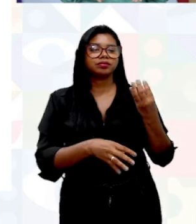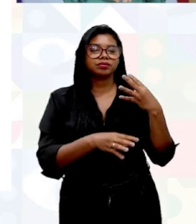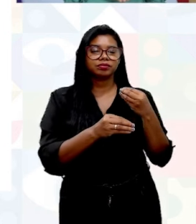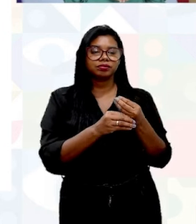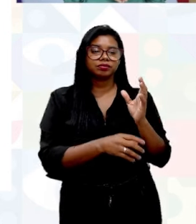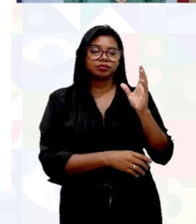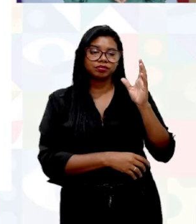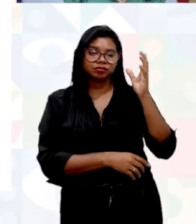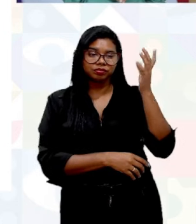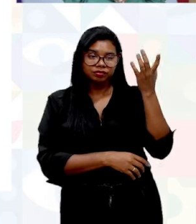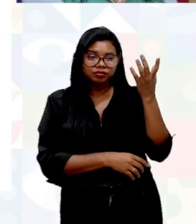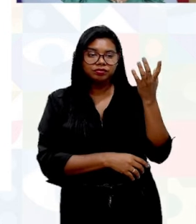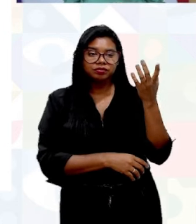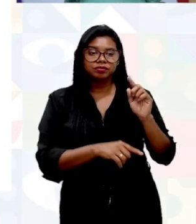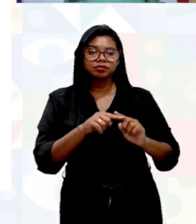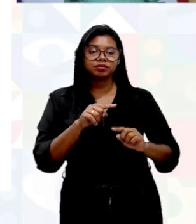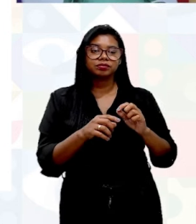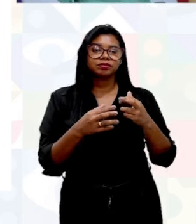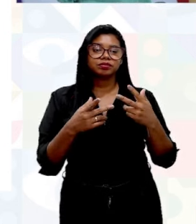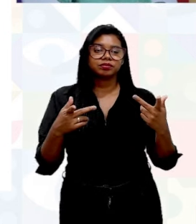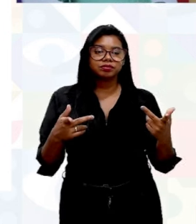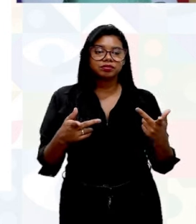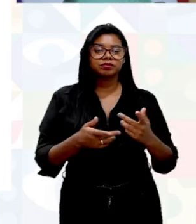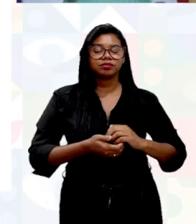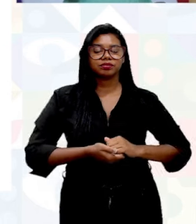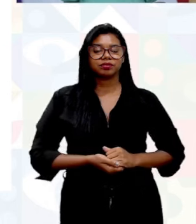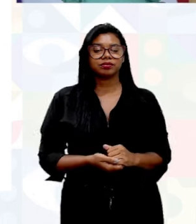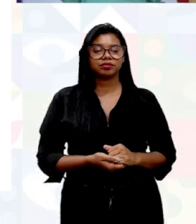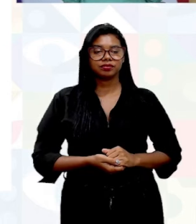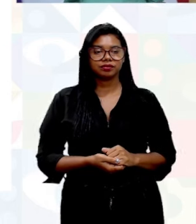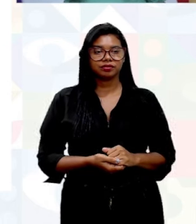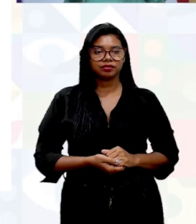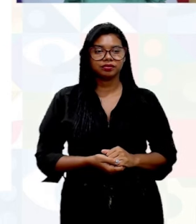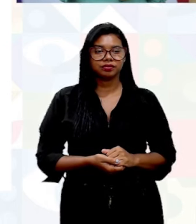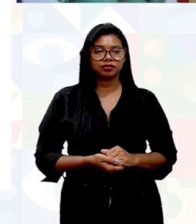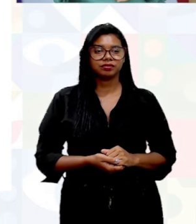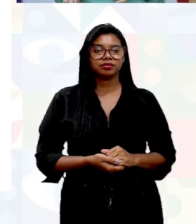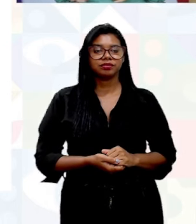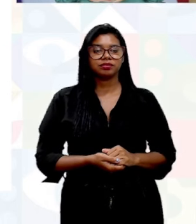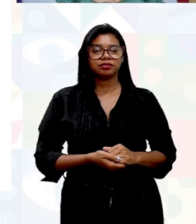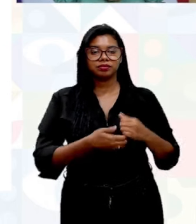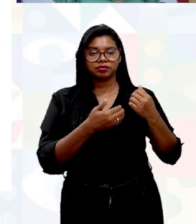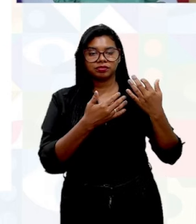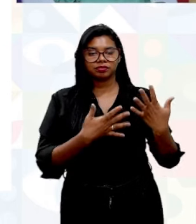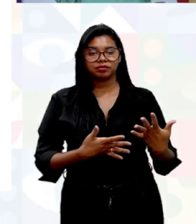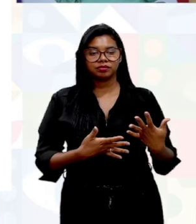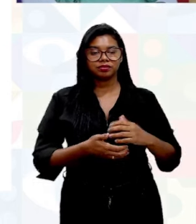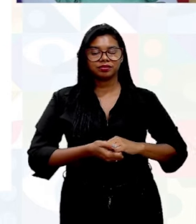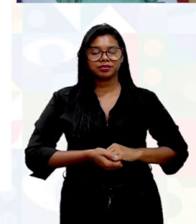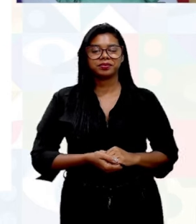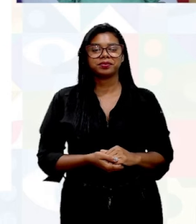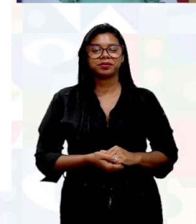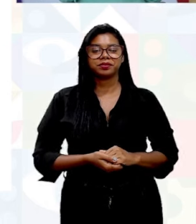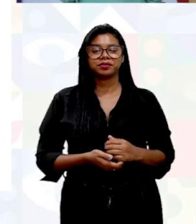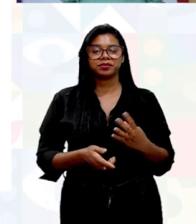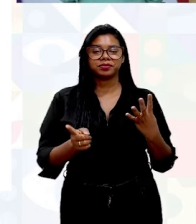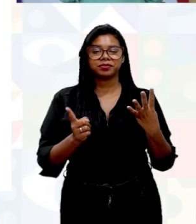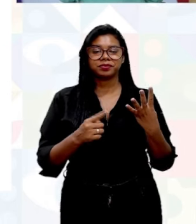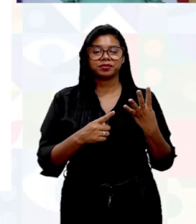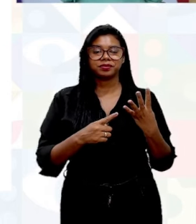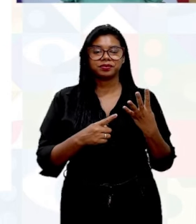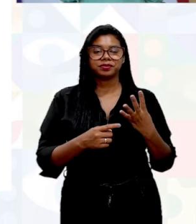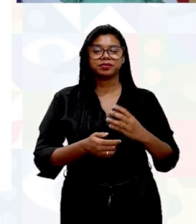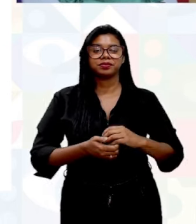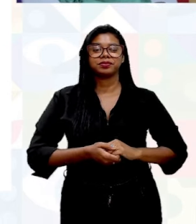aquele determinado problema. Então, esse momento é um momento de exploração, tá? O quarto é da